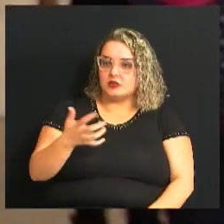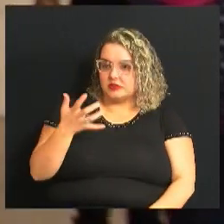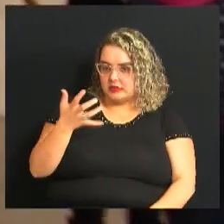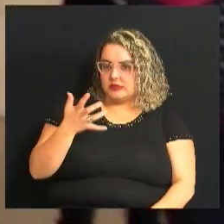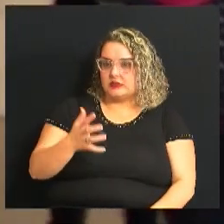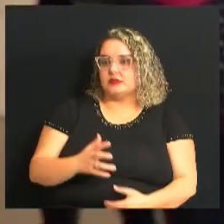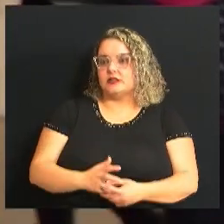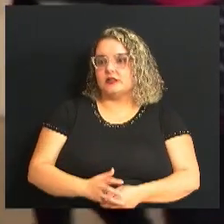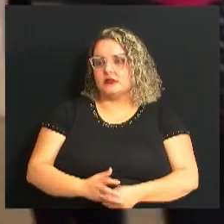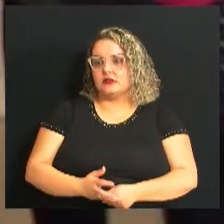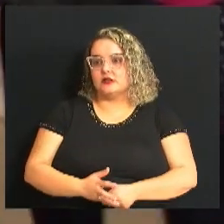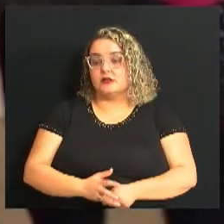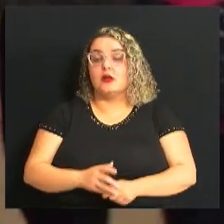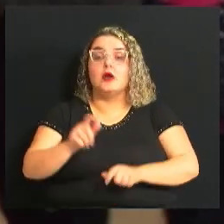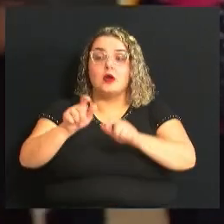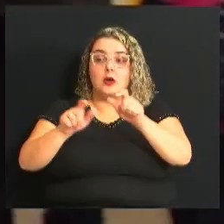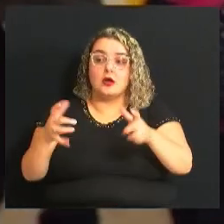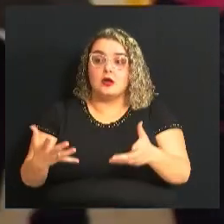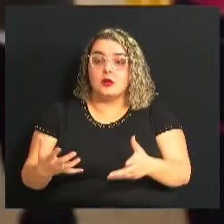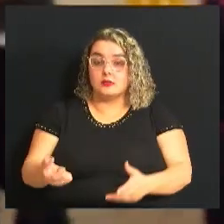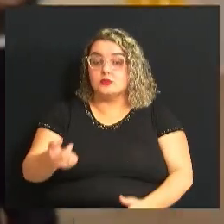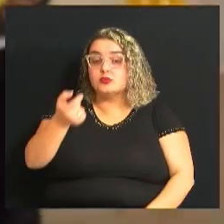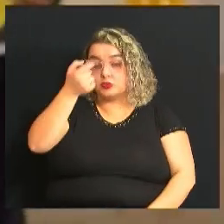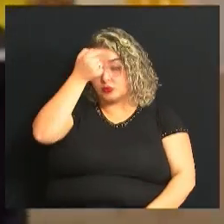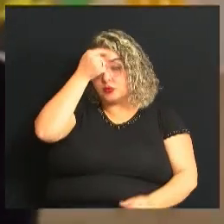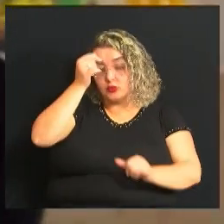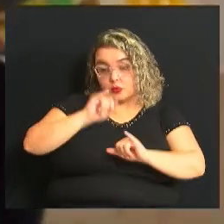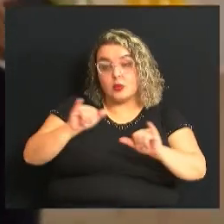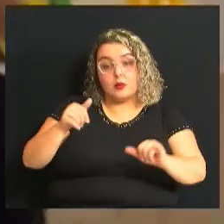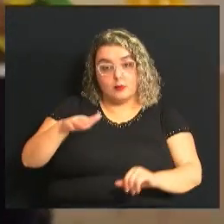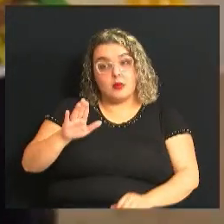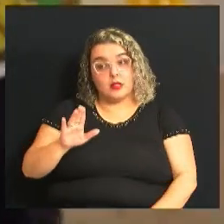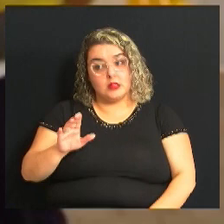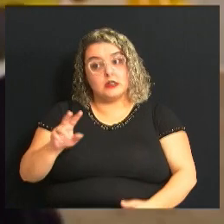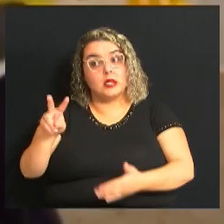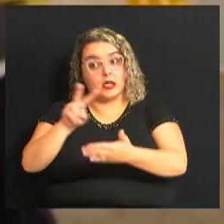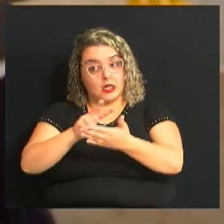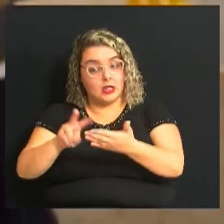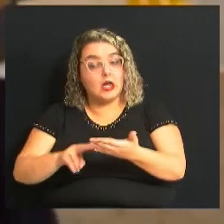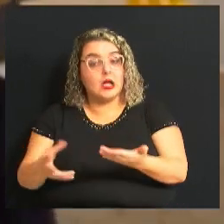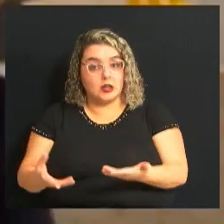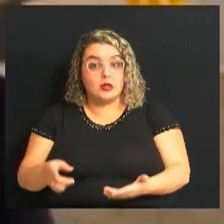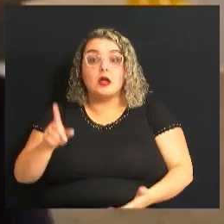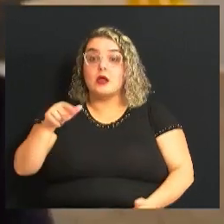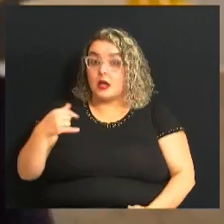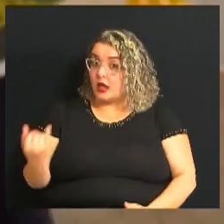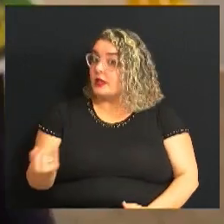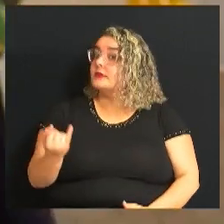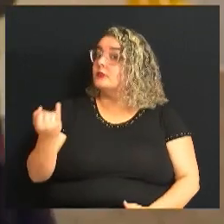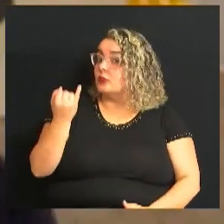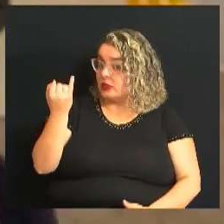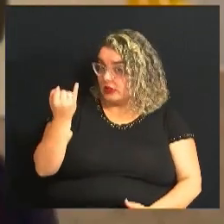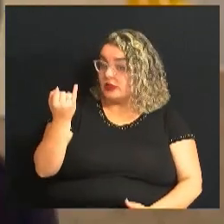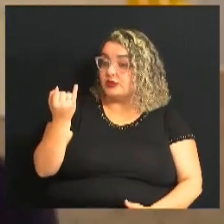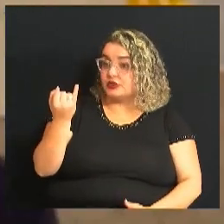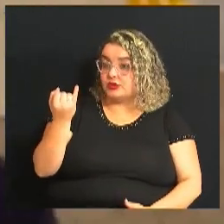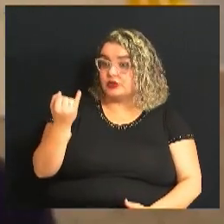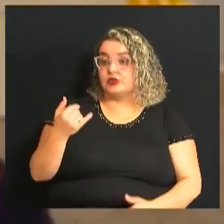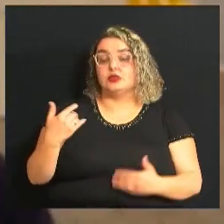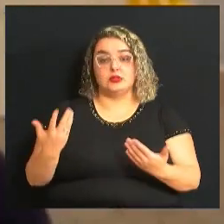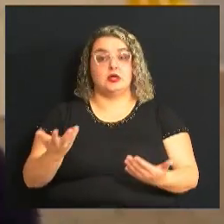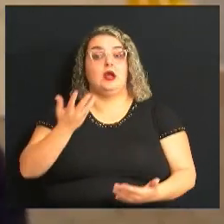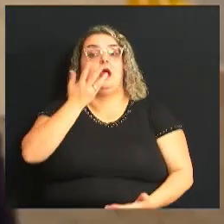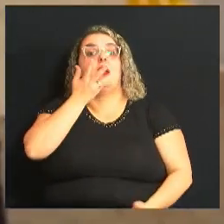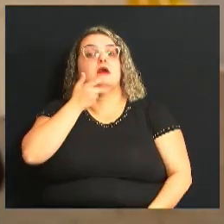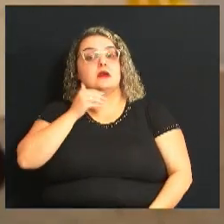é que as pessoas se conscientizassem um pouquinho mais a respeito da leitura. Isso é muito importante. A